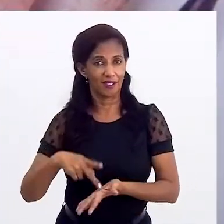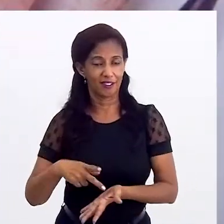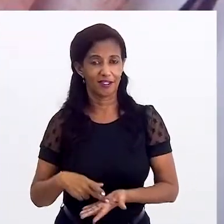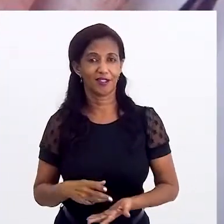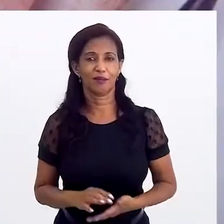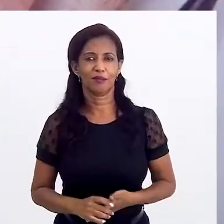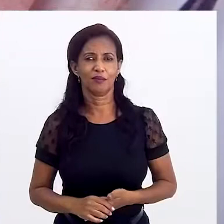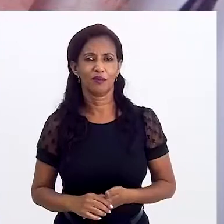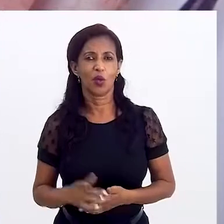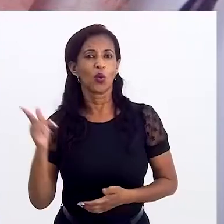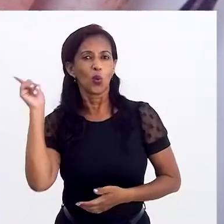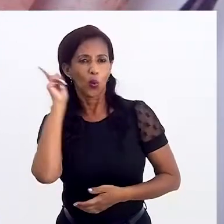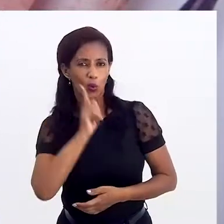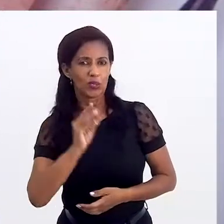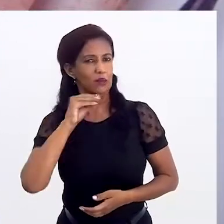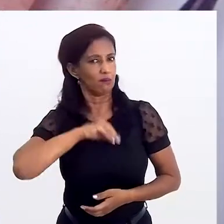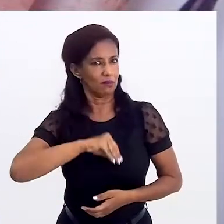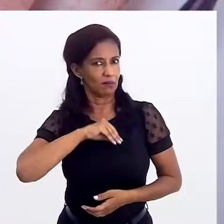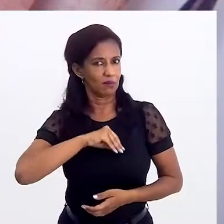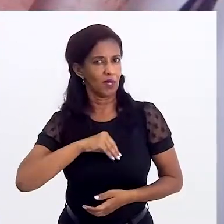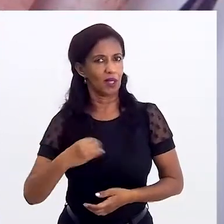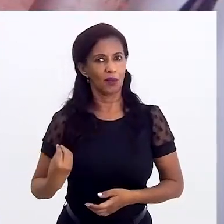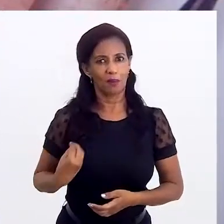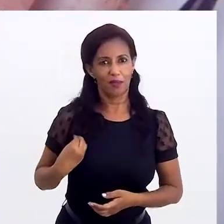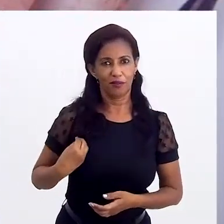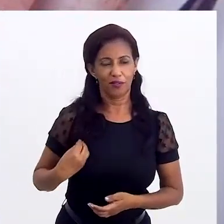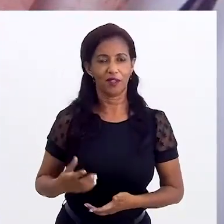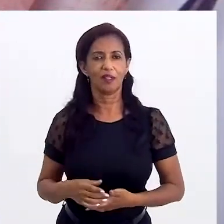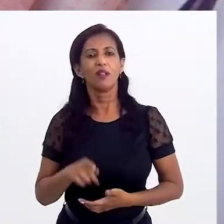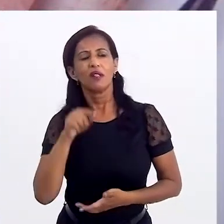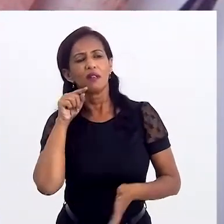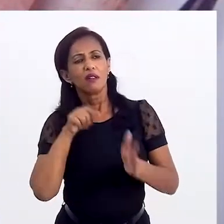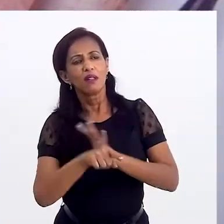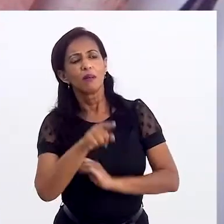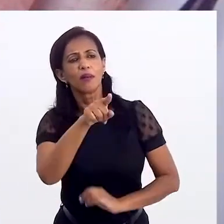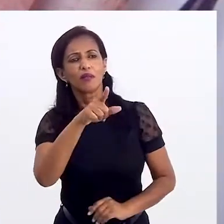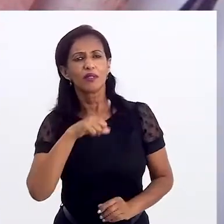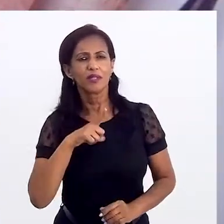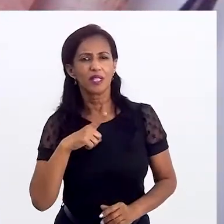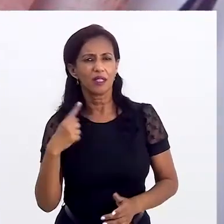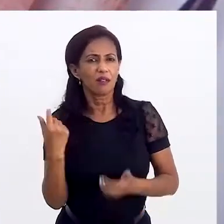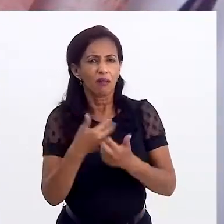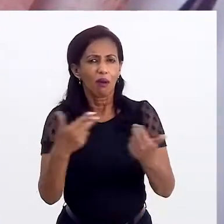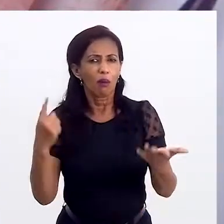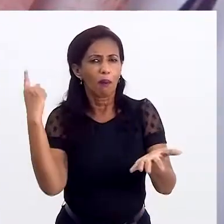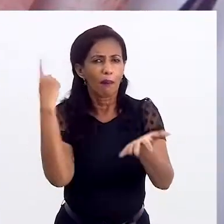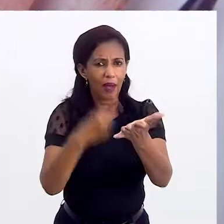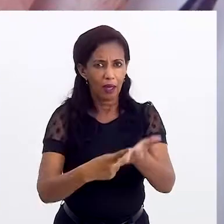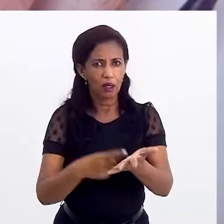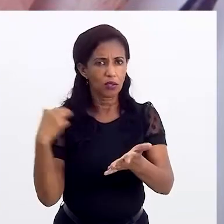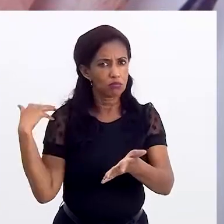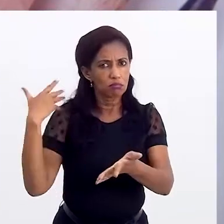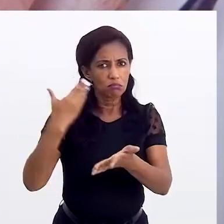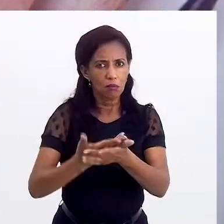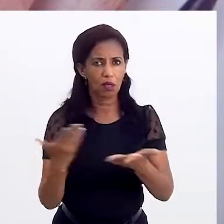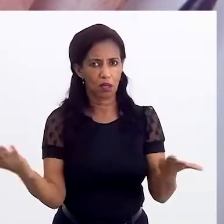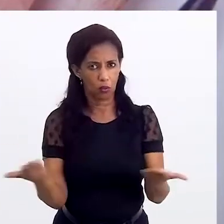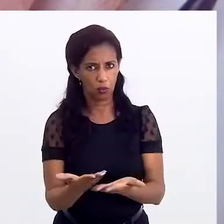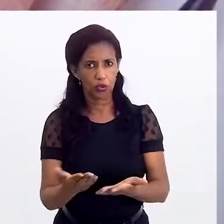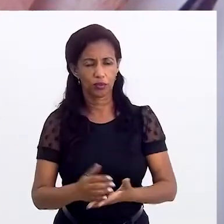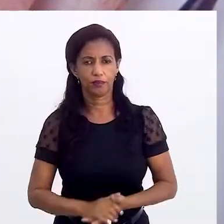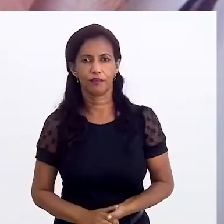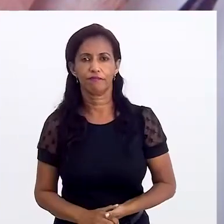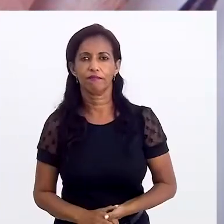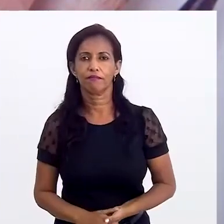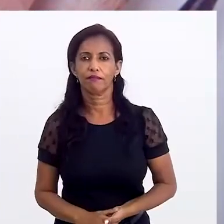da realidade, consigo ganhar meu dinheiro com a minha arte. Para você, teve alguma situação marcante assim que você traz até